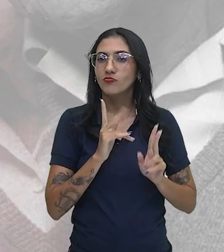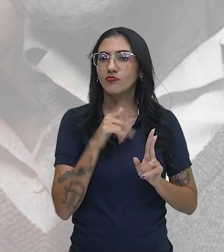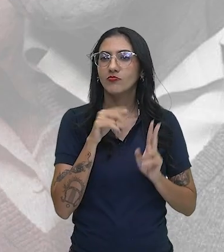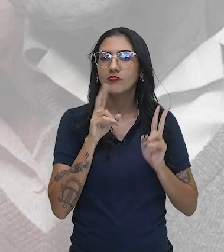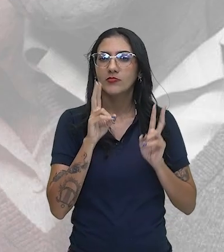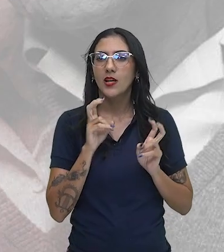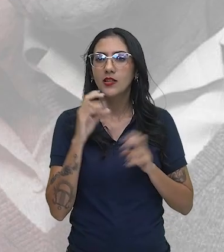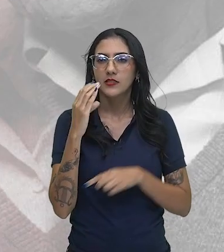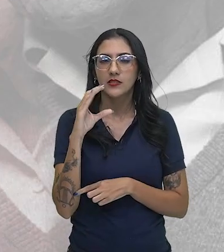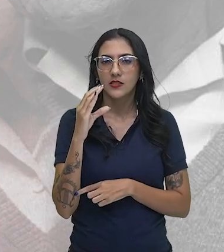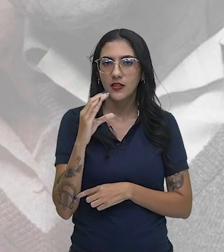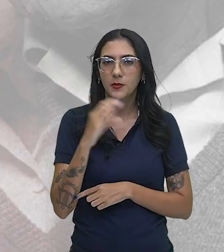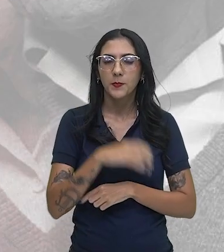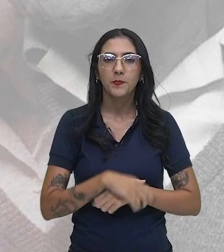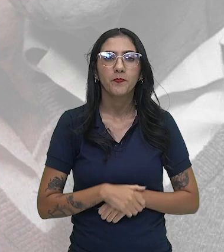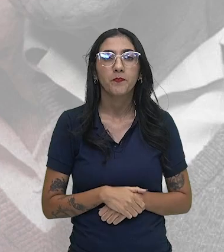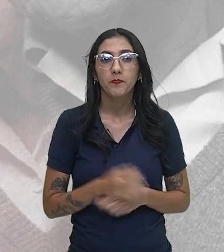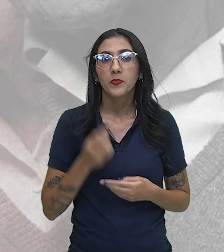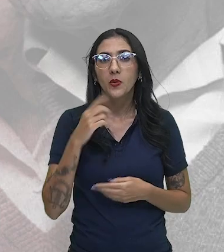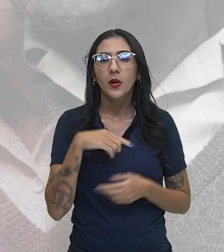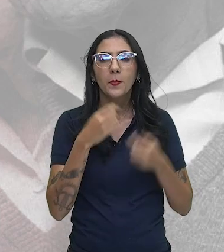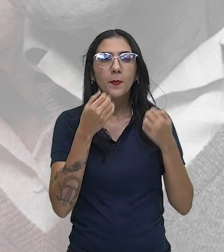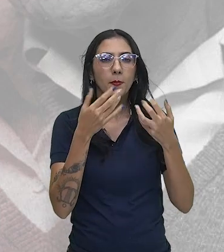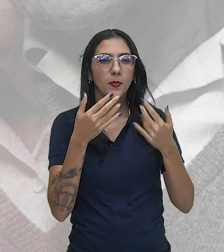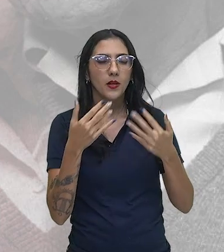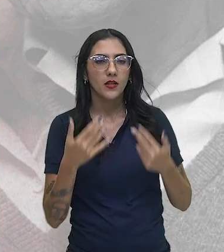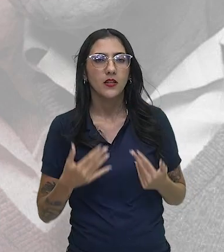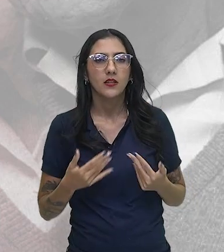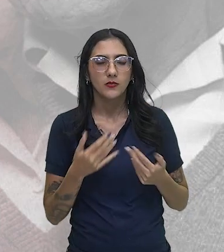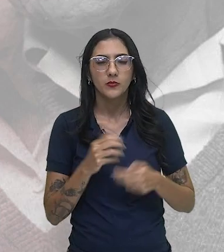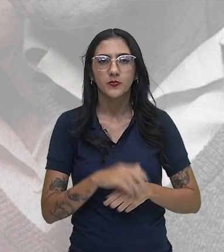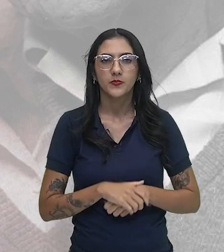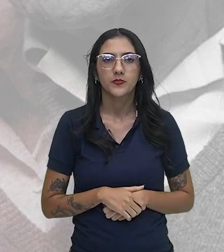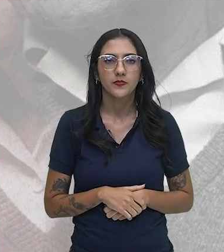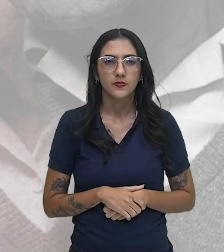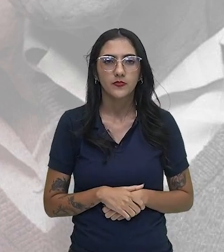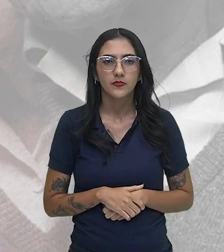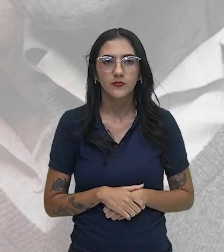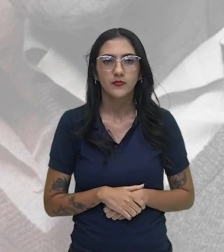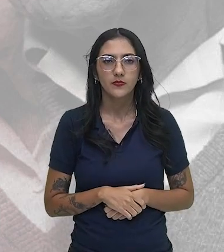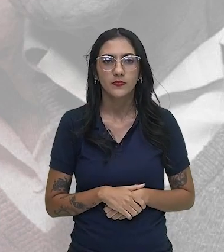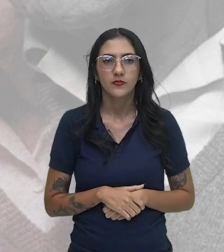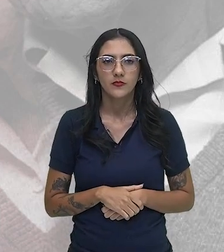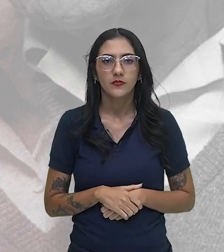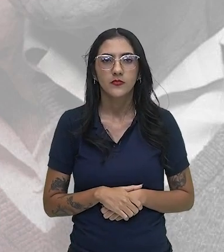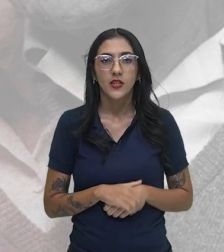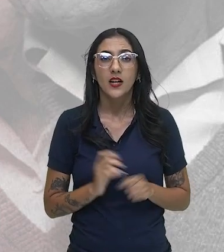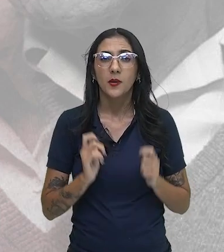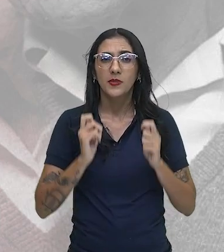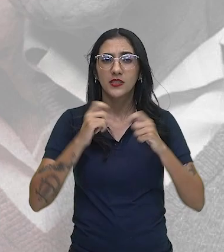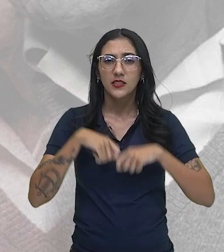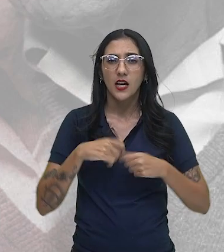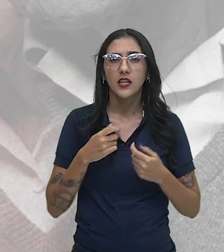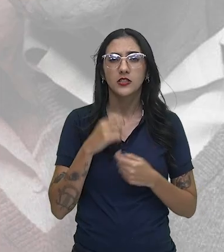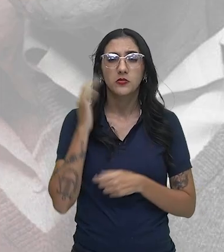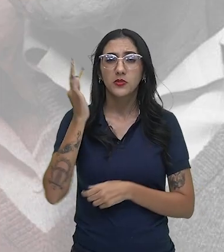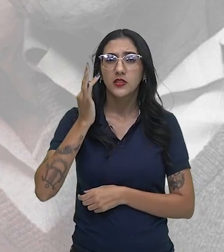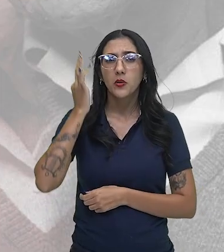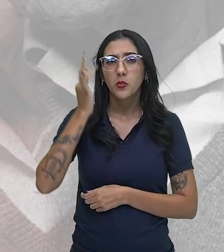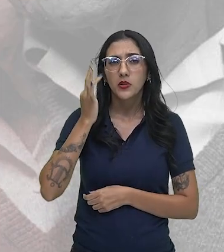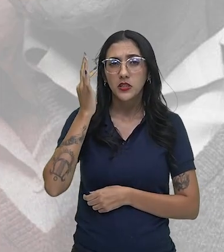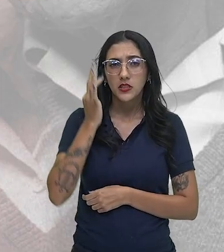ciência. Ele vai falar, então, que a capacidade de um enunciado ou